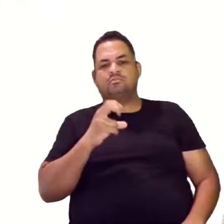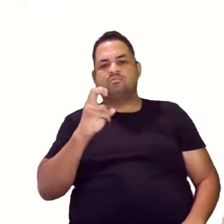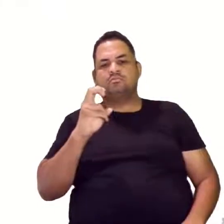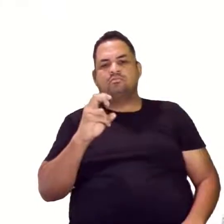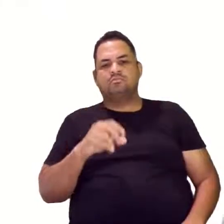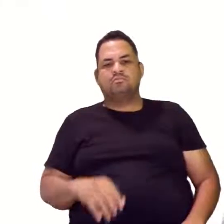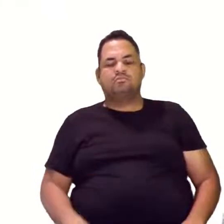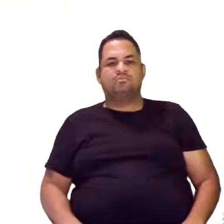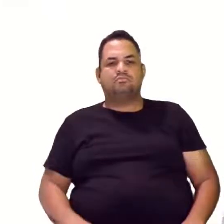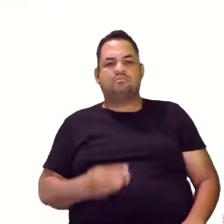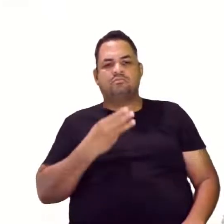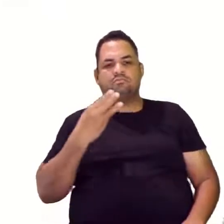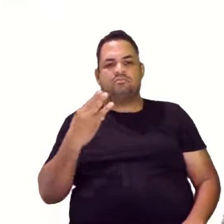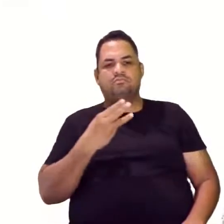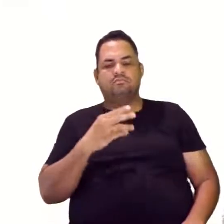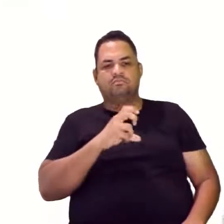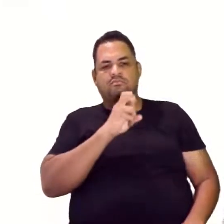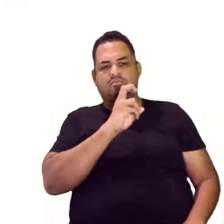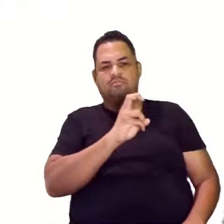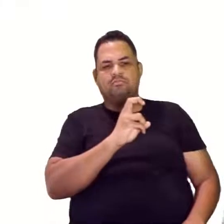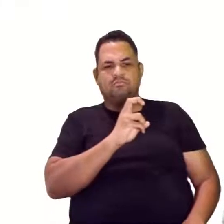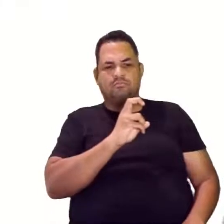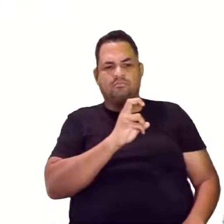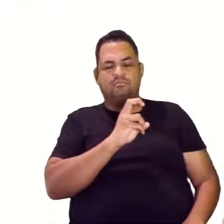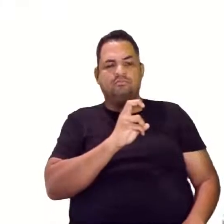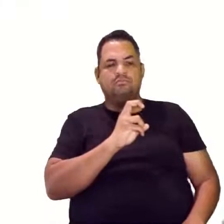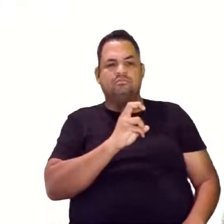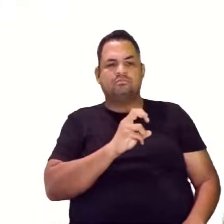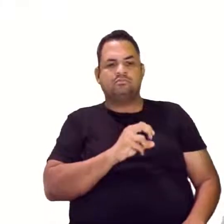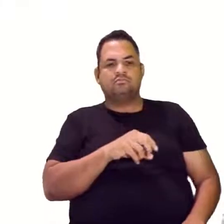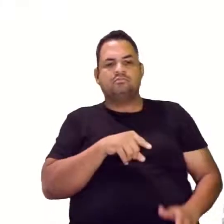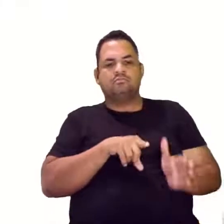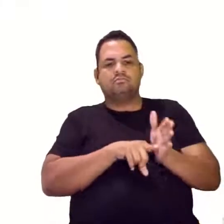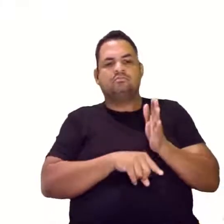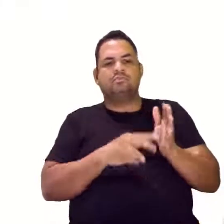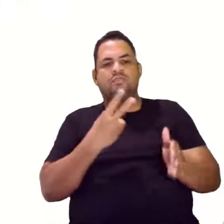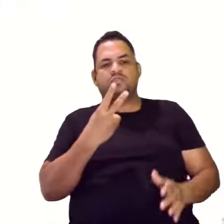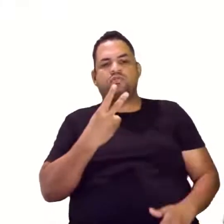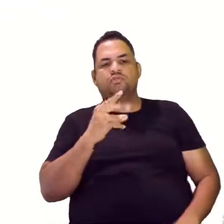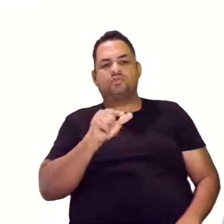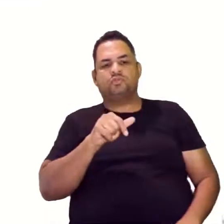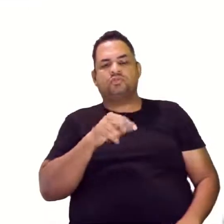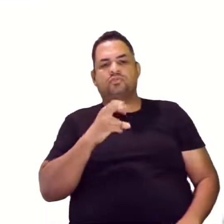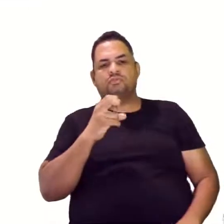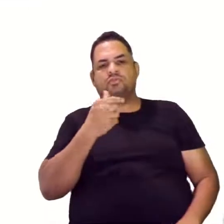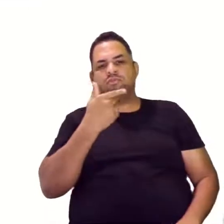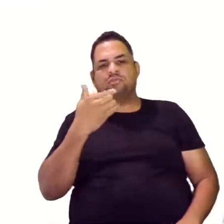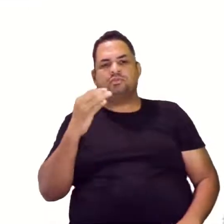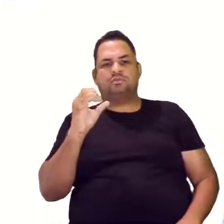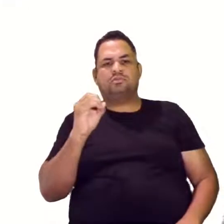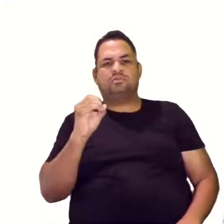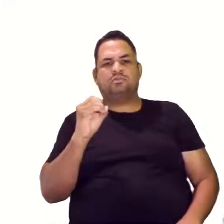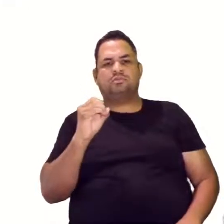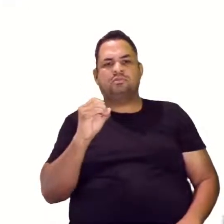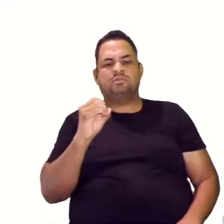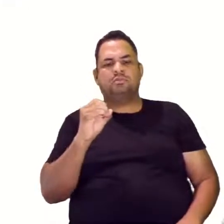No terceiro, eu tenho 5, também. Menos 2,50. Menos 1,10 com